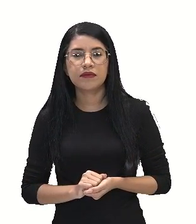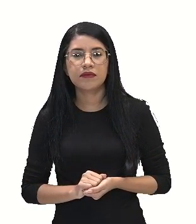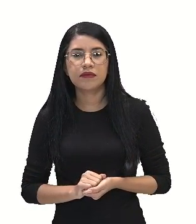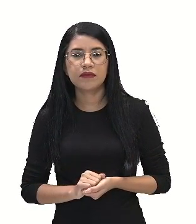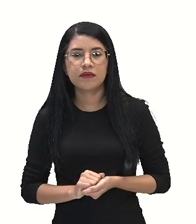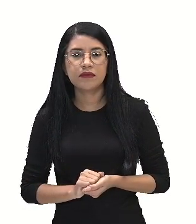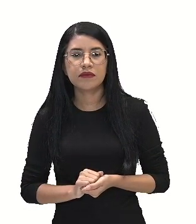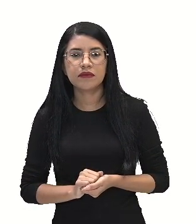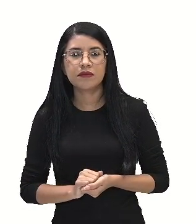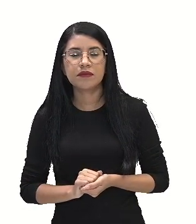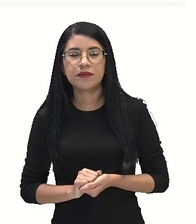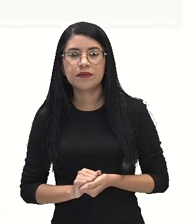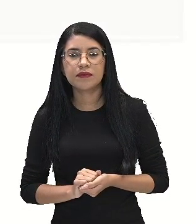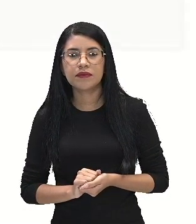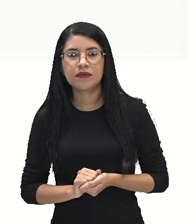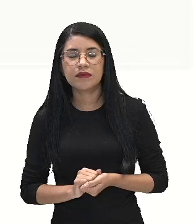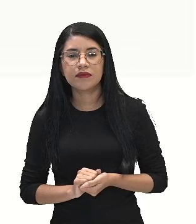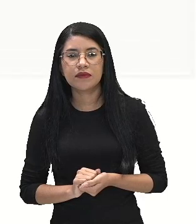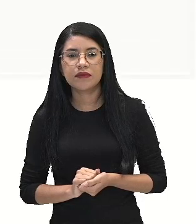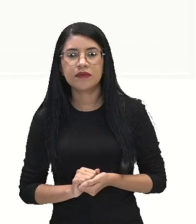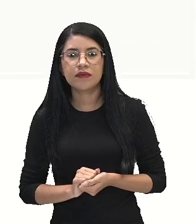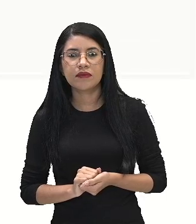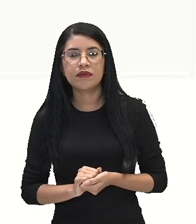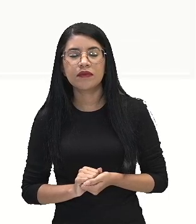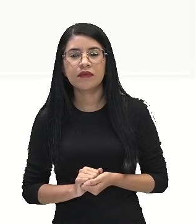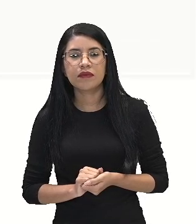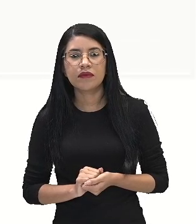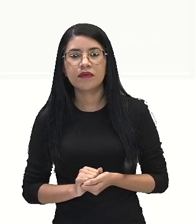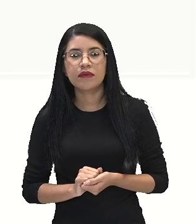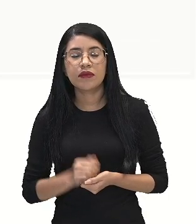né? Vamos ver aqui as alternativas que nós